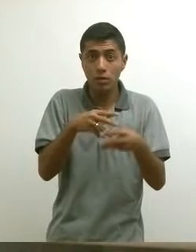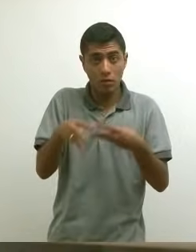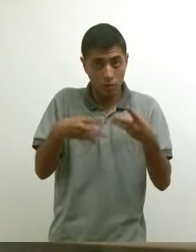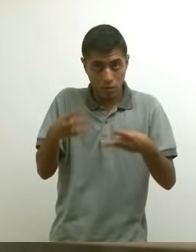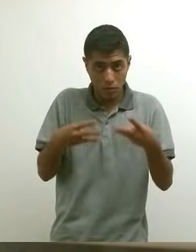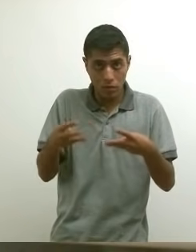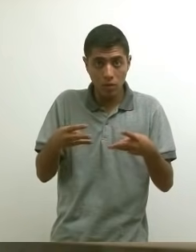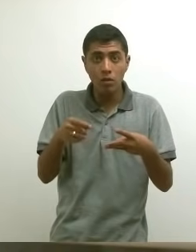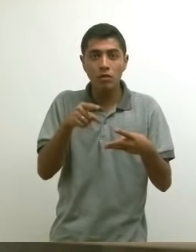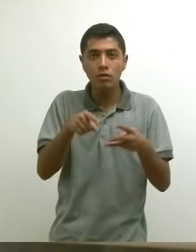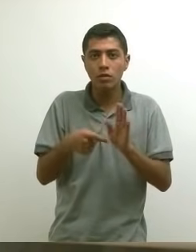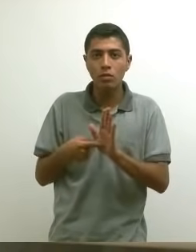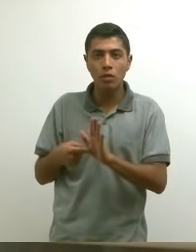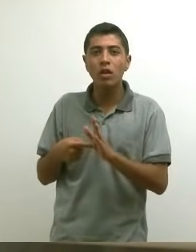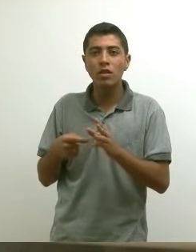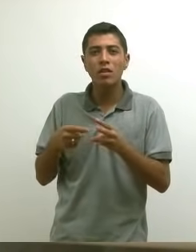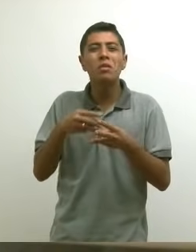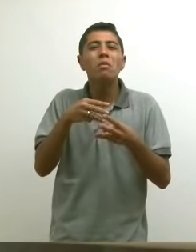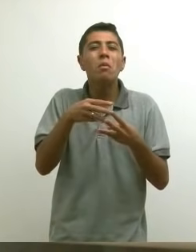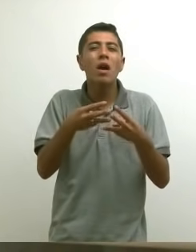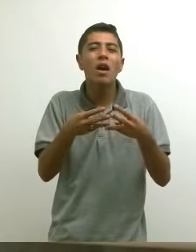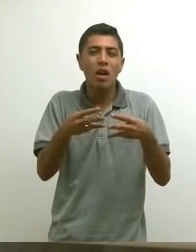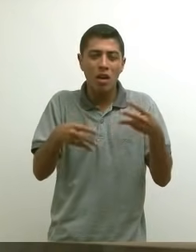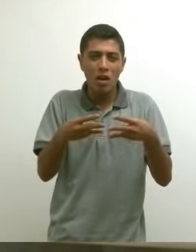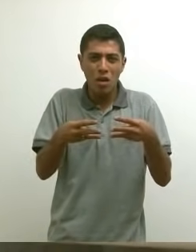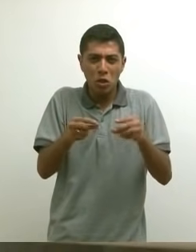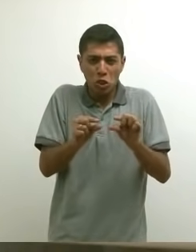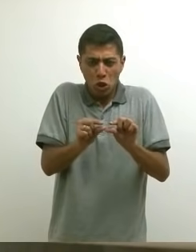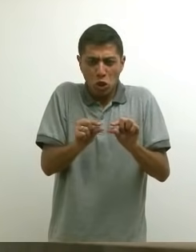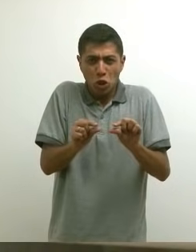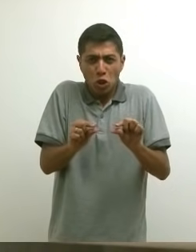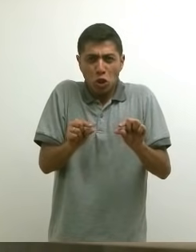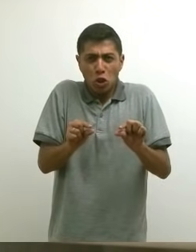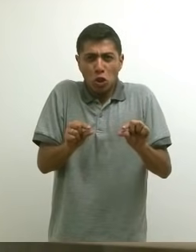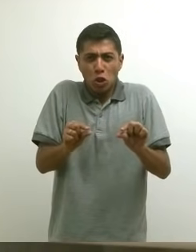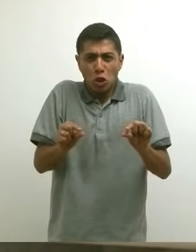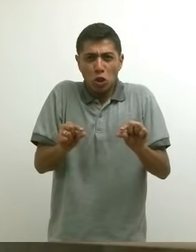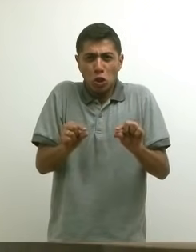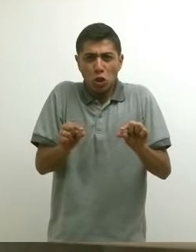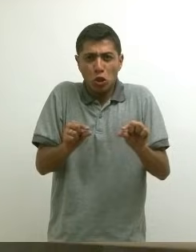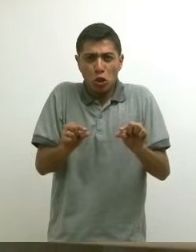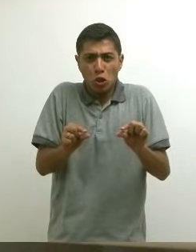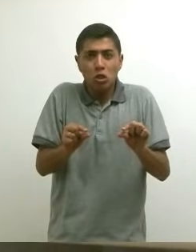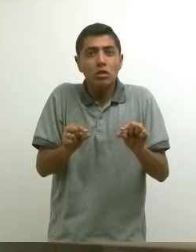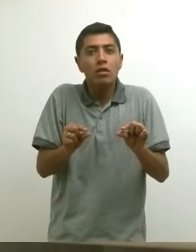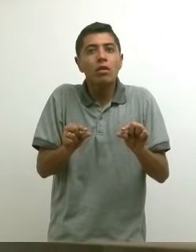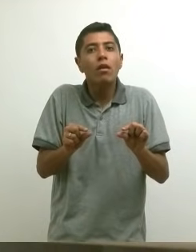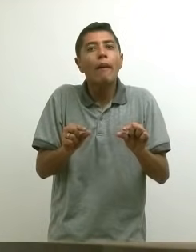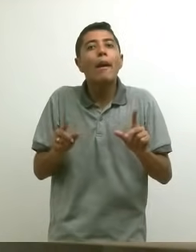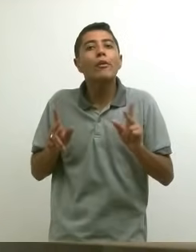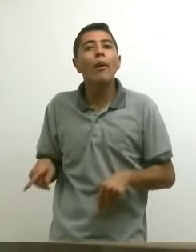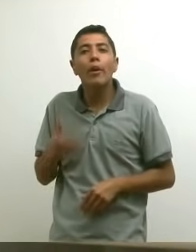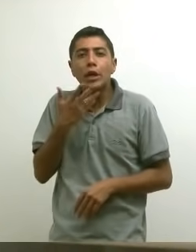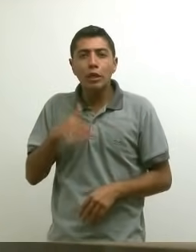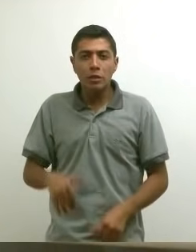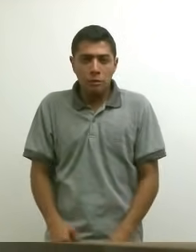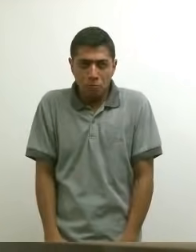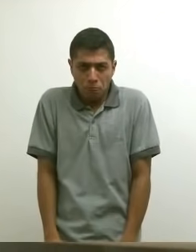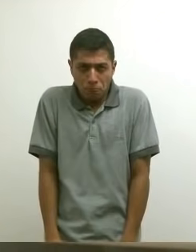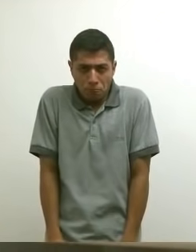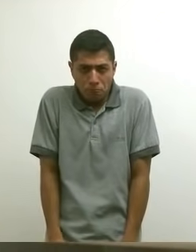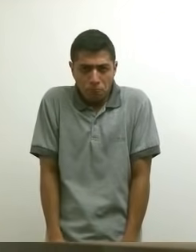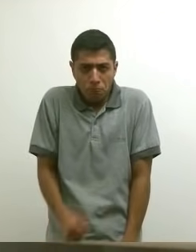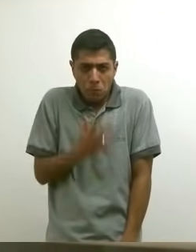todos muscular que quer deixar de ser tensa cada vez mais se vê crianças com o pescocinho tenso dor de cabeça